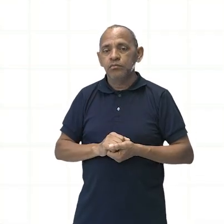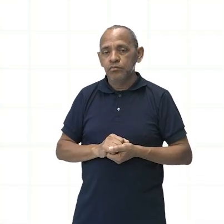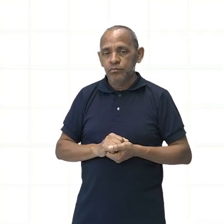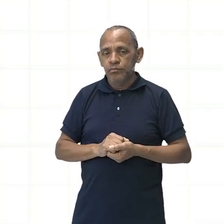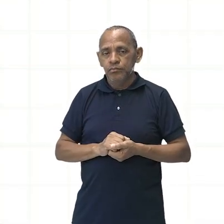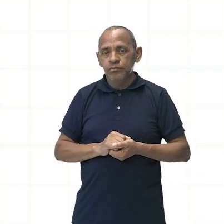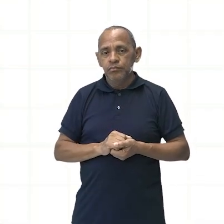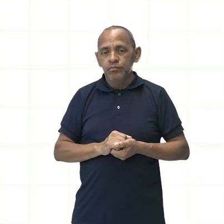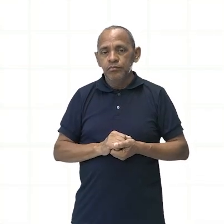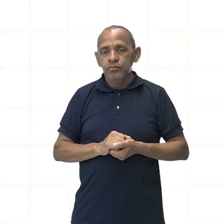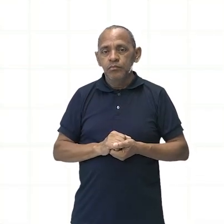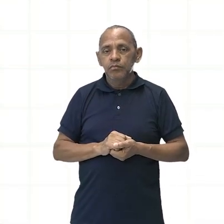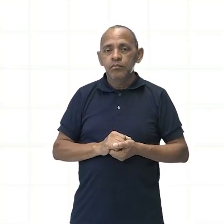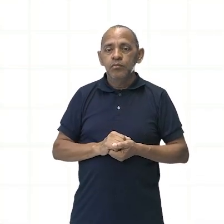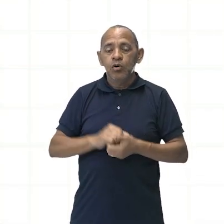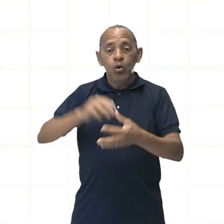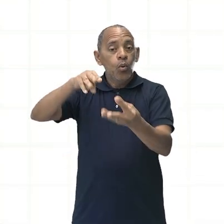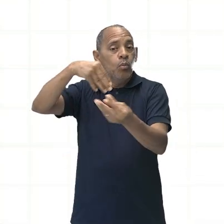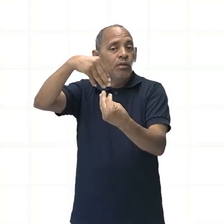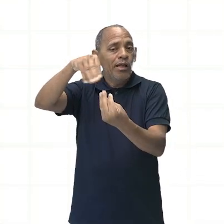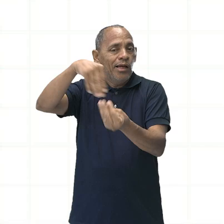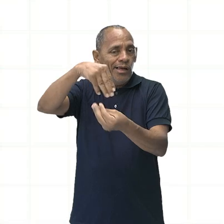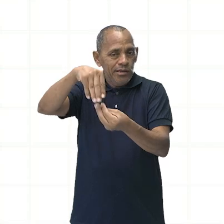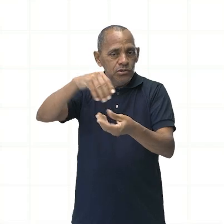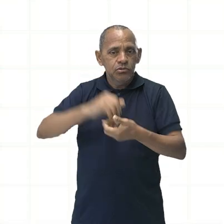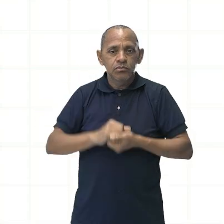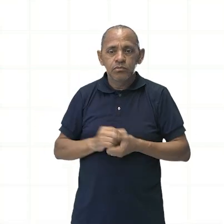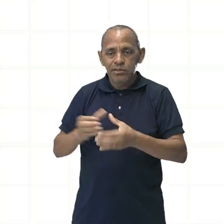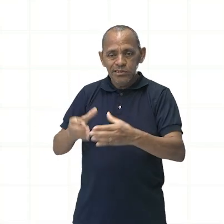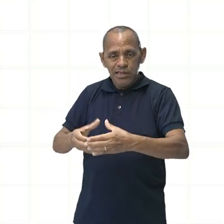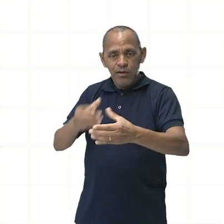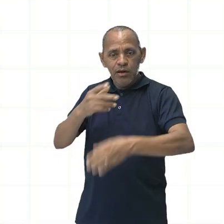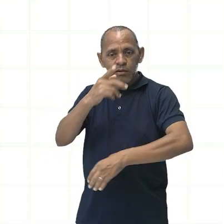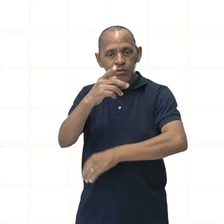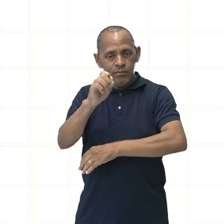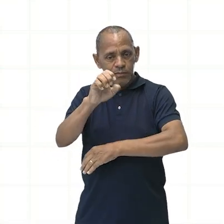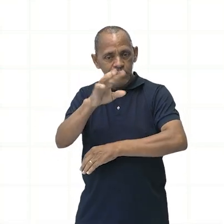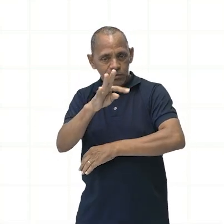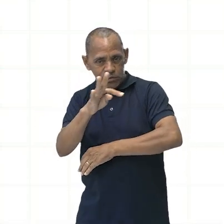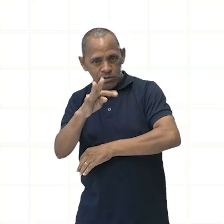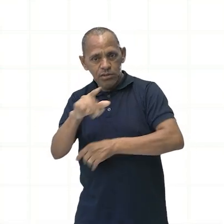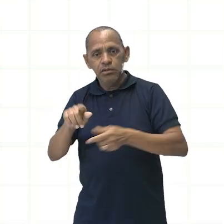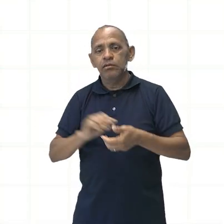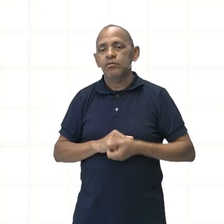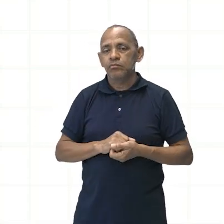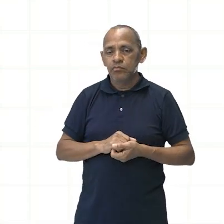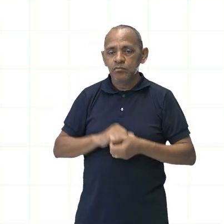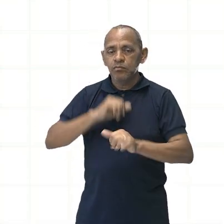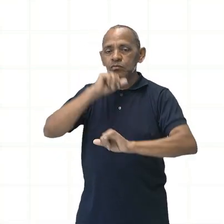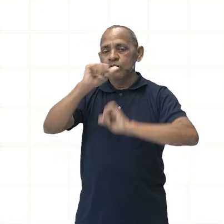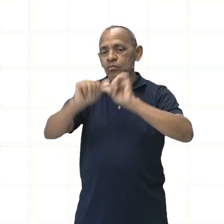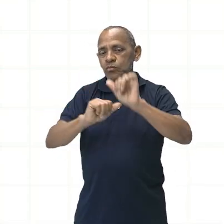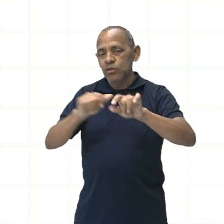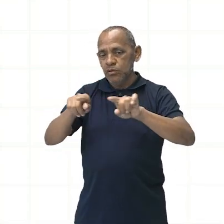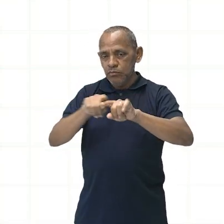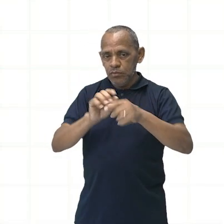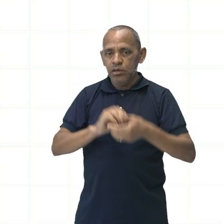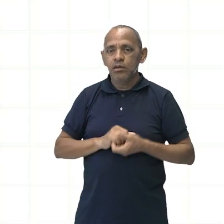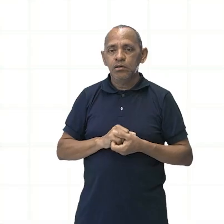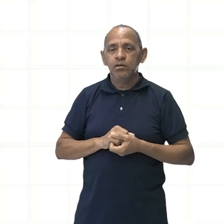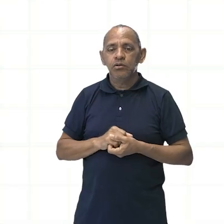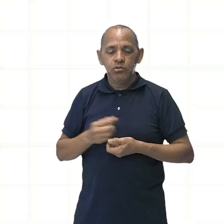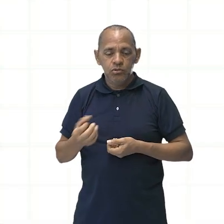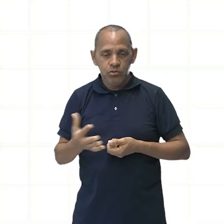produto. Já o plástico. As garrafas PET são recicladas em novos produtos